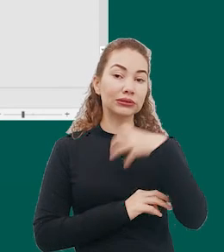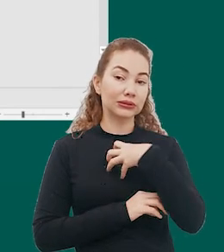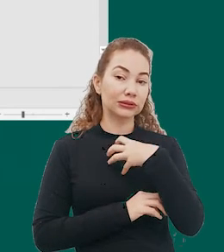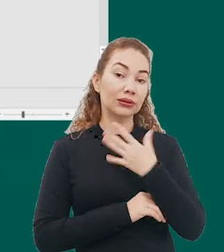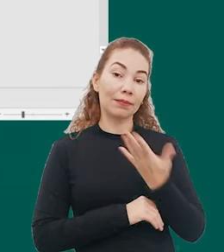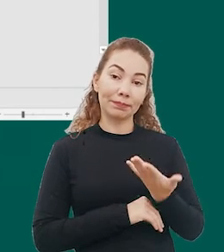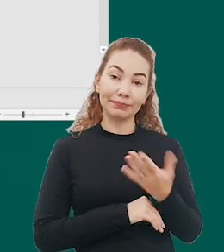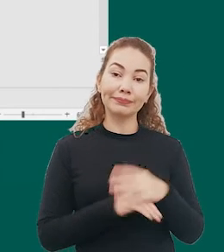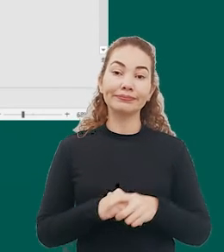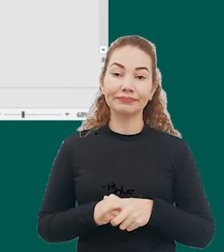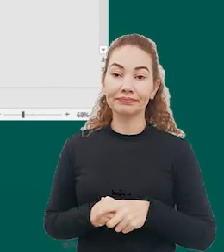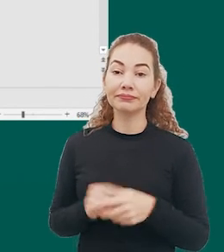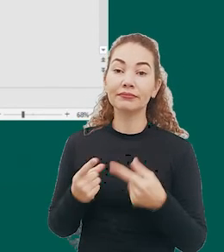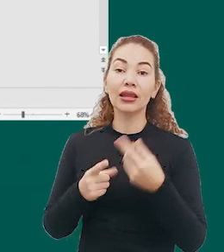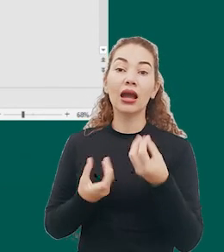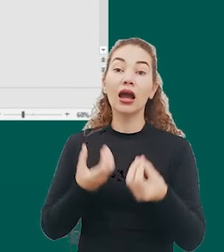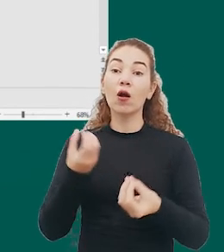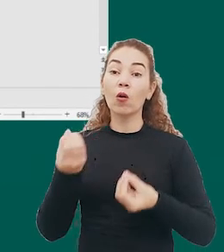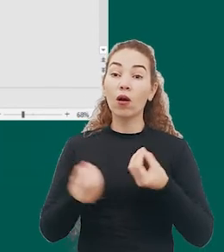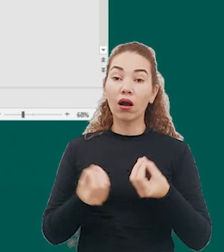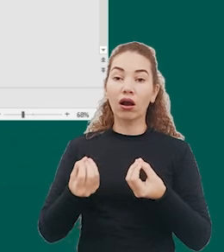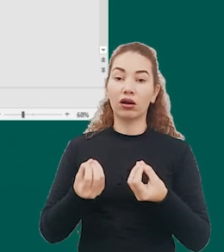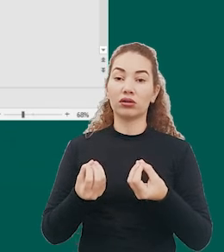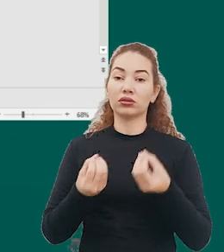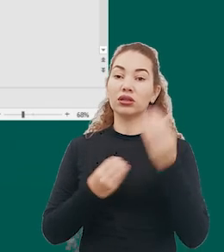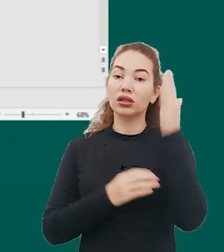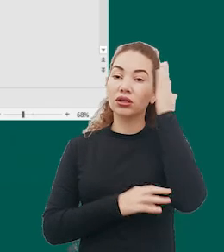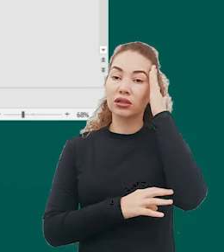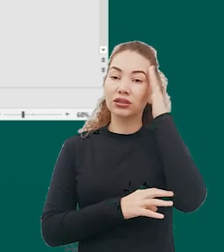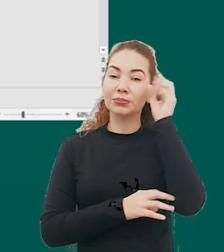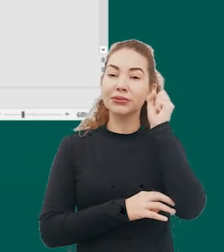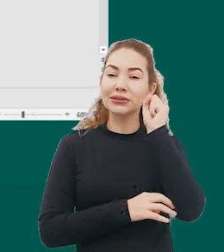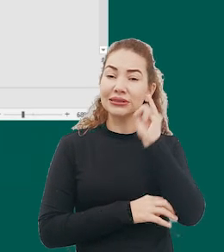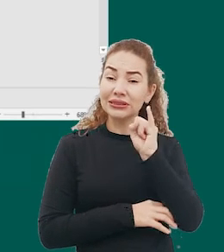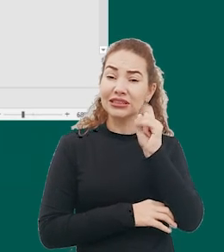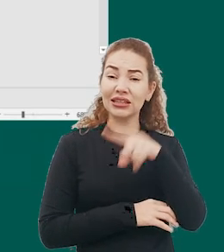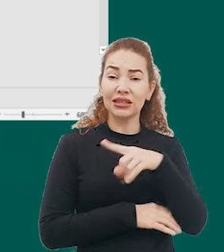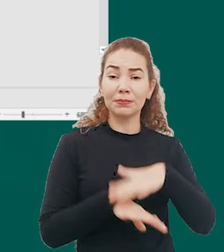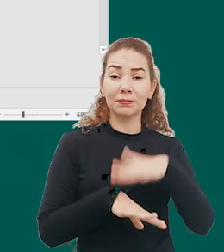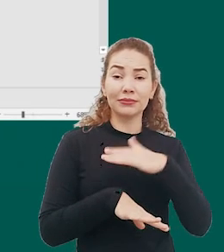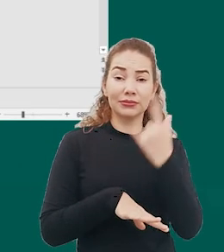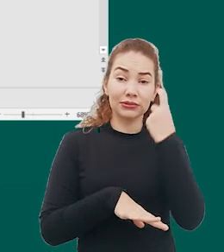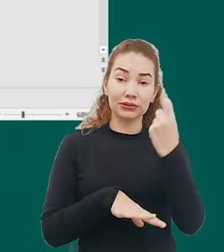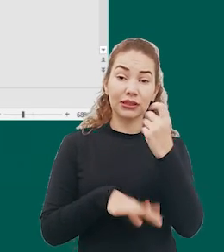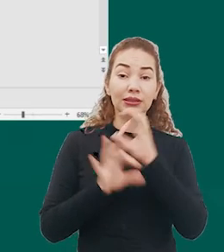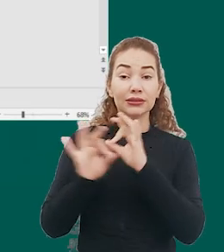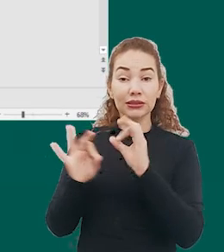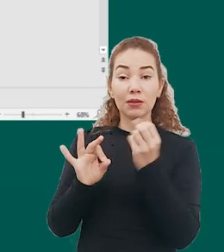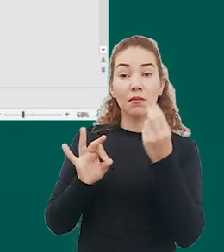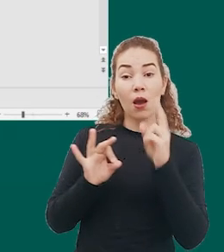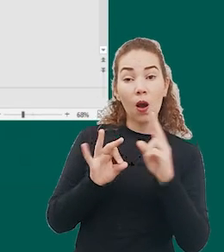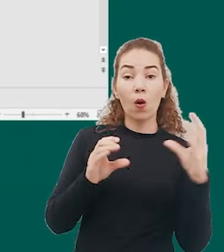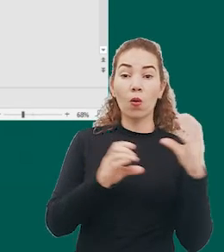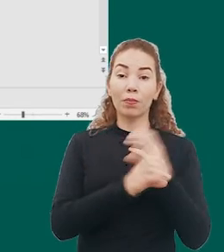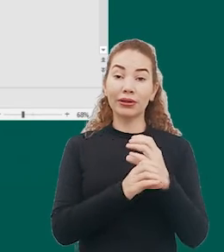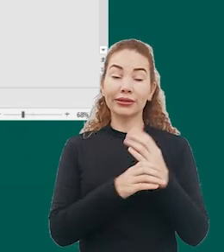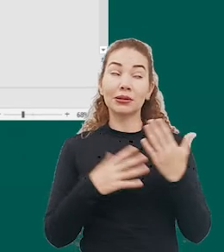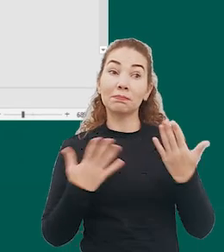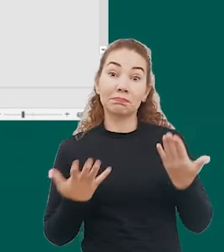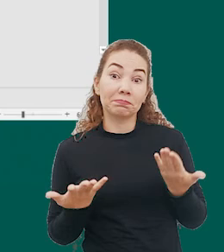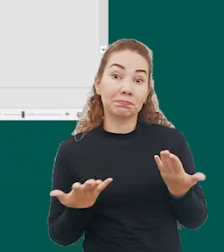situação. Mas como eu vou saber se é mais interessante a simplificada ou mais interessante a